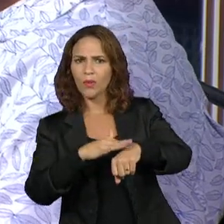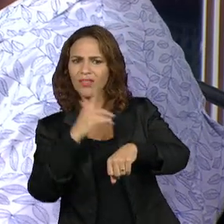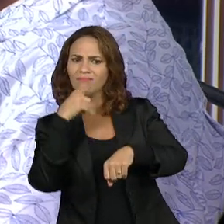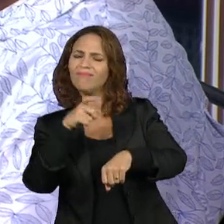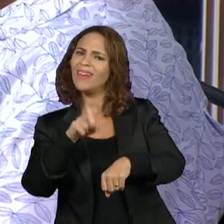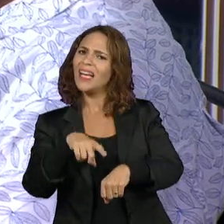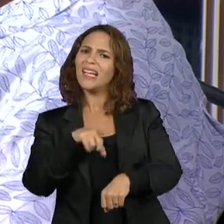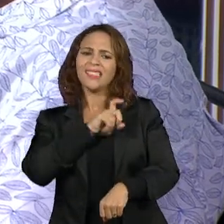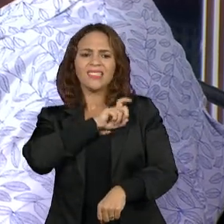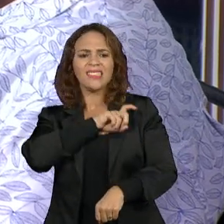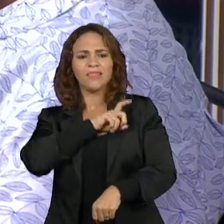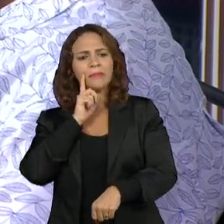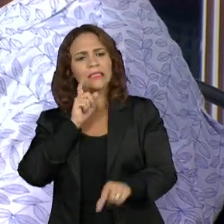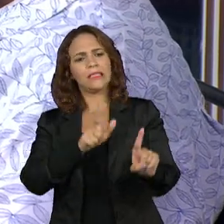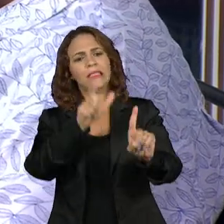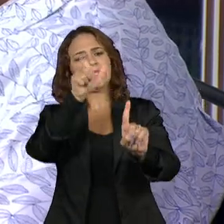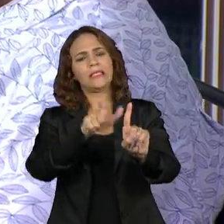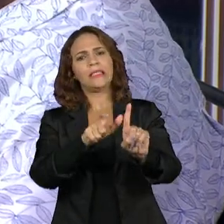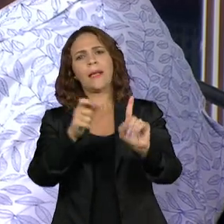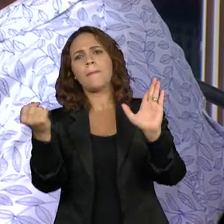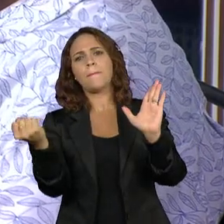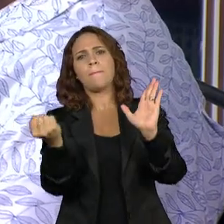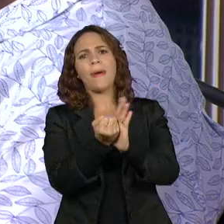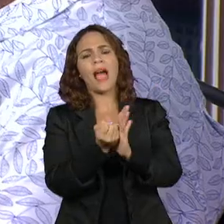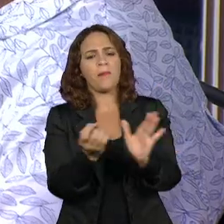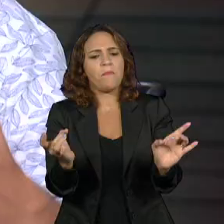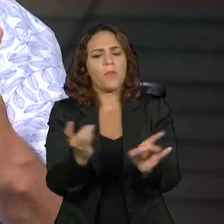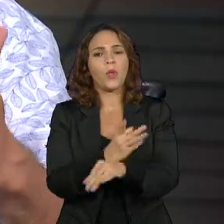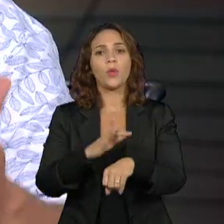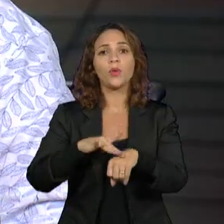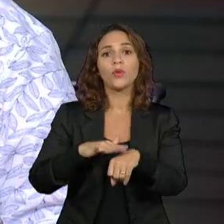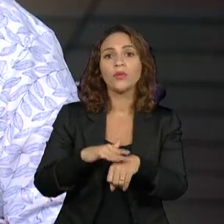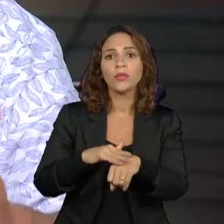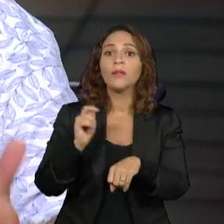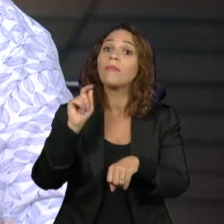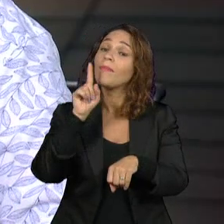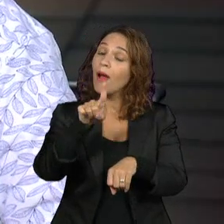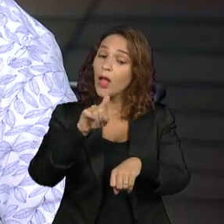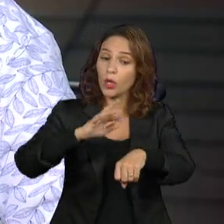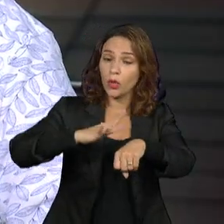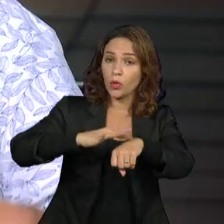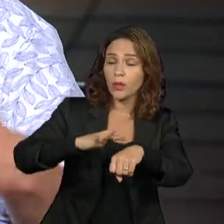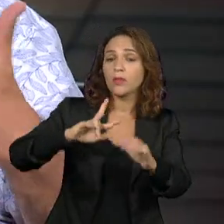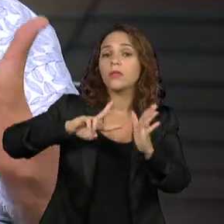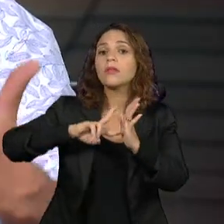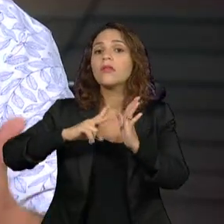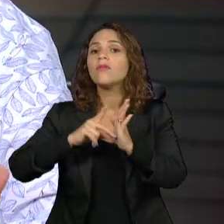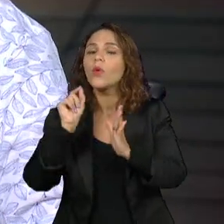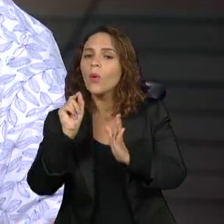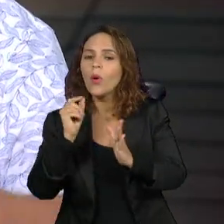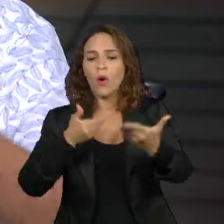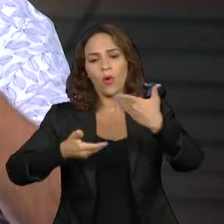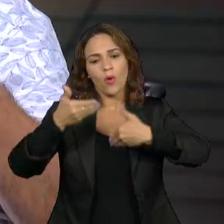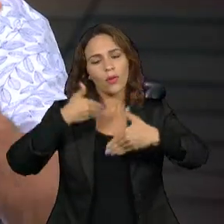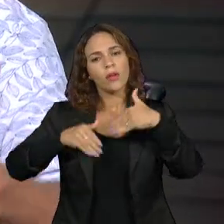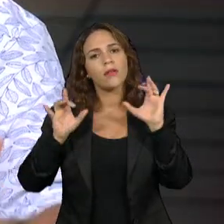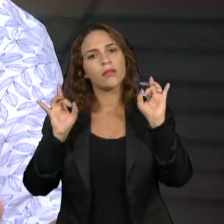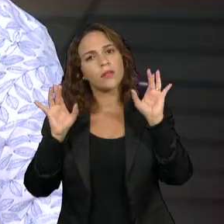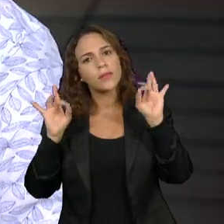cruel, né? Adoecer para a área da saúde é atenção especial, cuidado especial